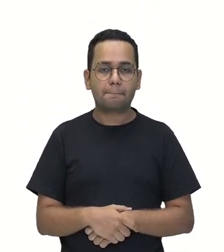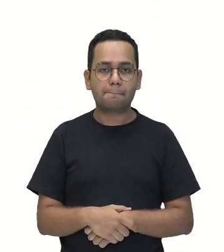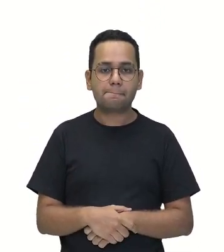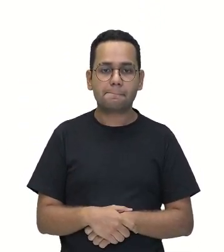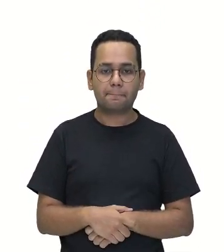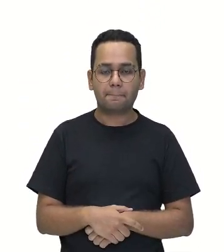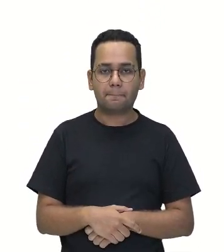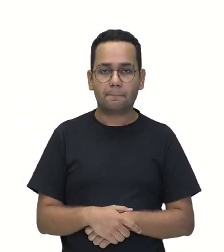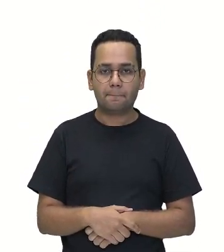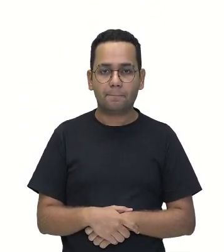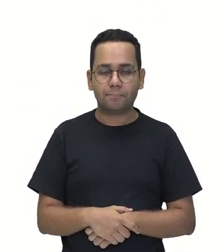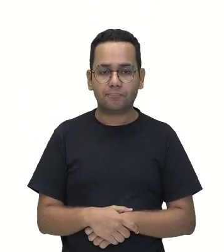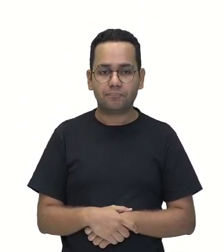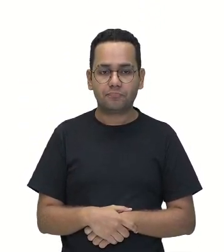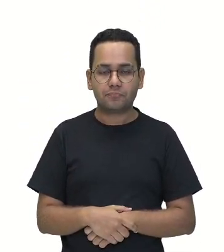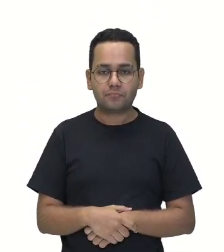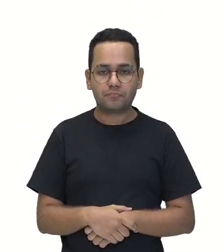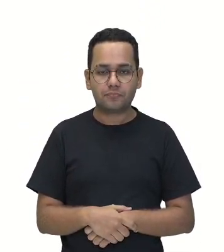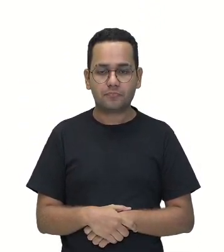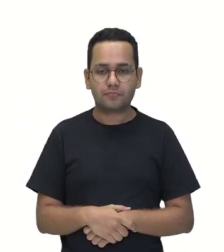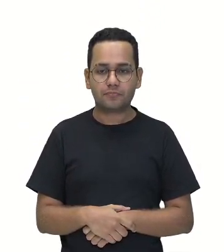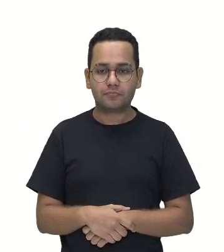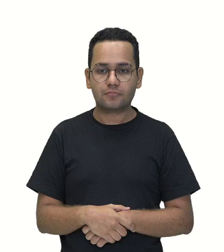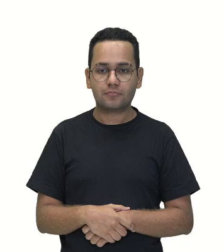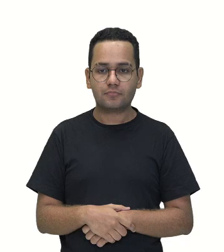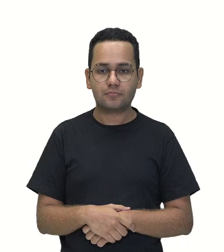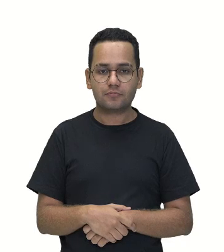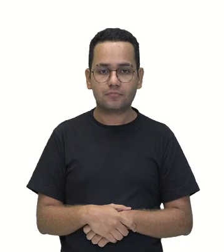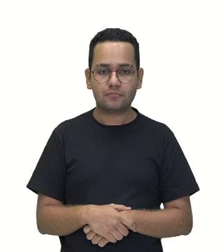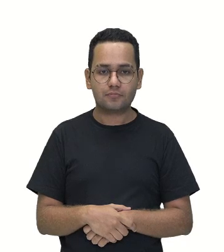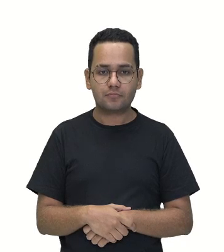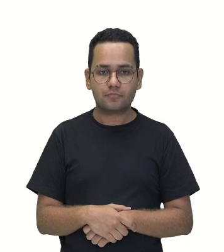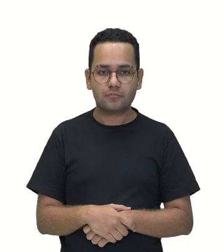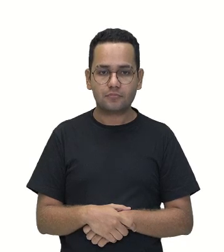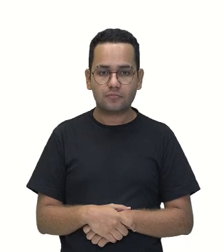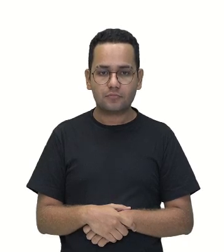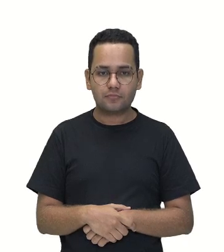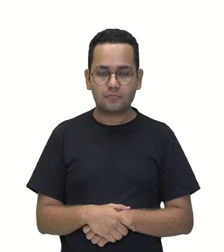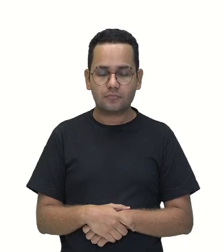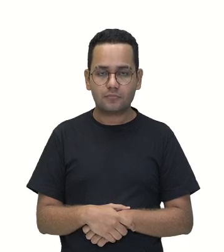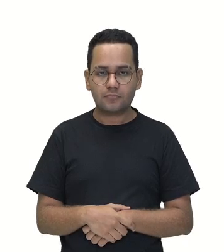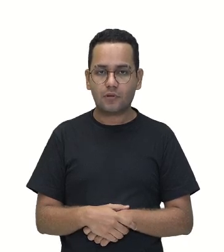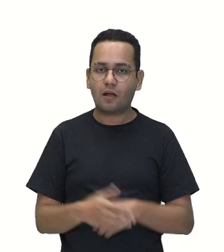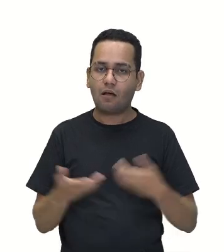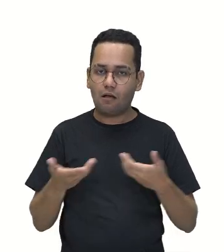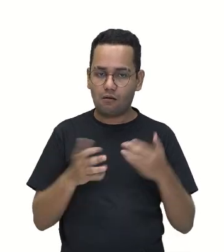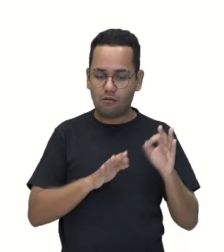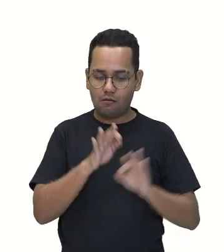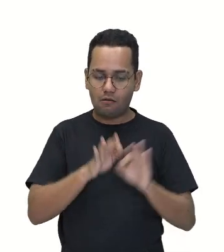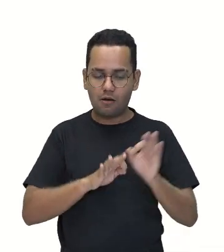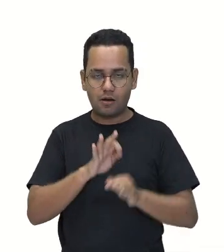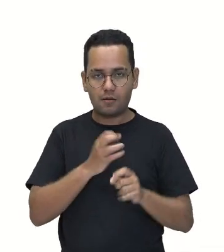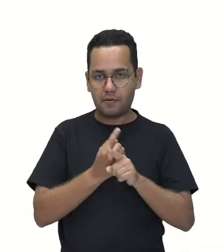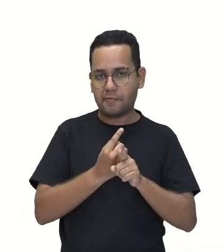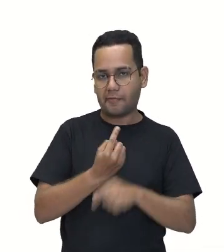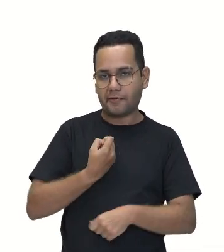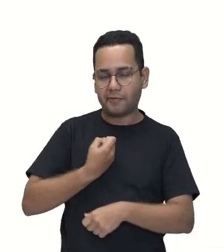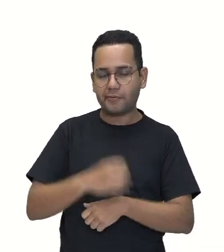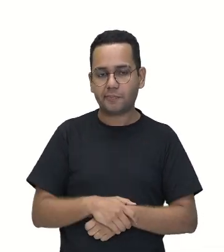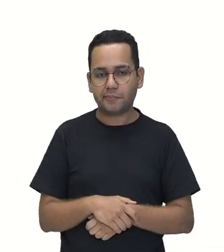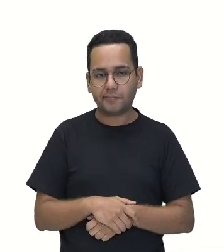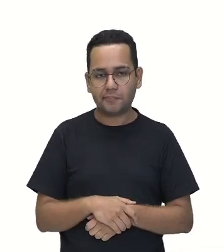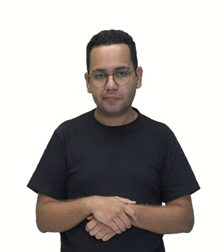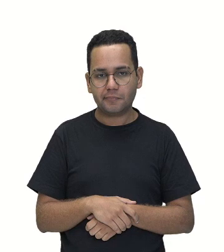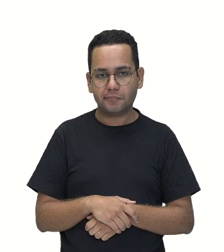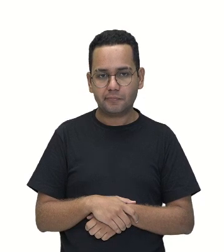positivo agora nós vamos resolver essa equação do primeiro grau + X - 2x Isso aqui